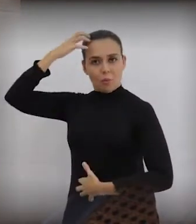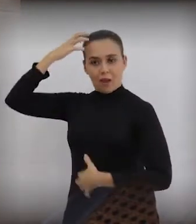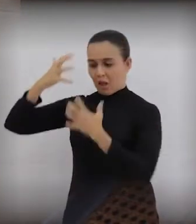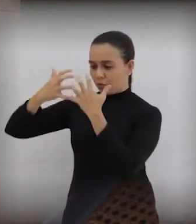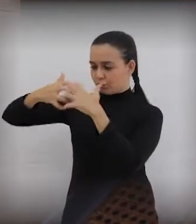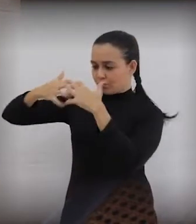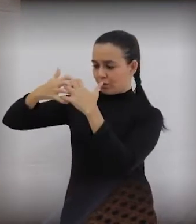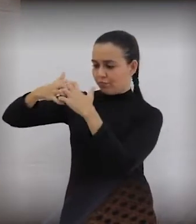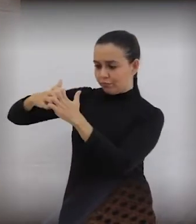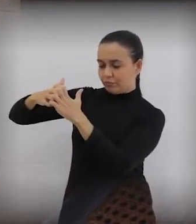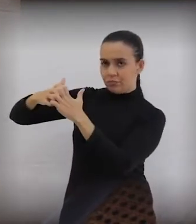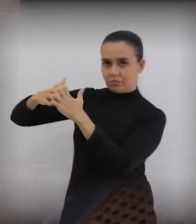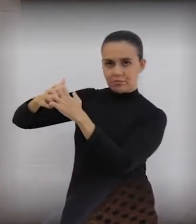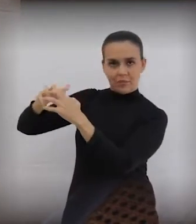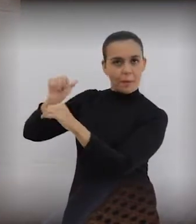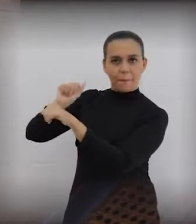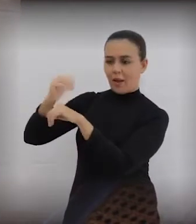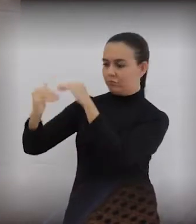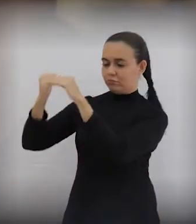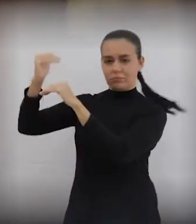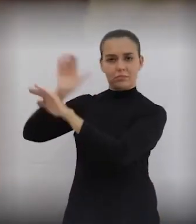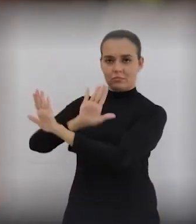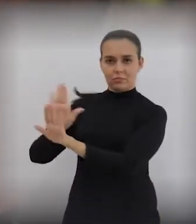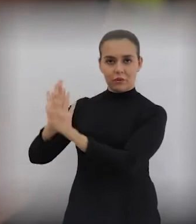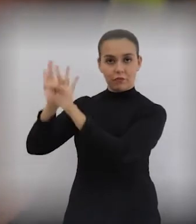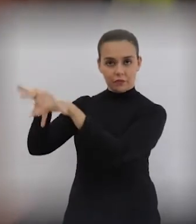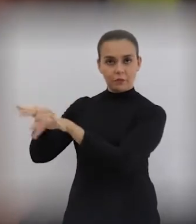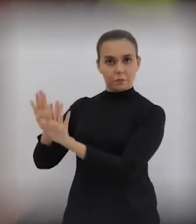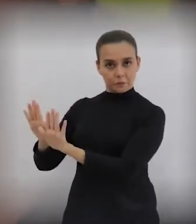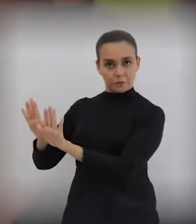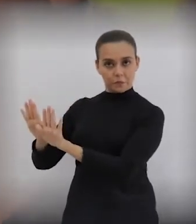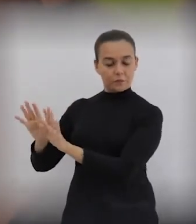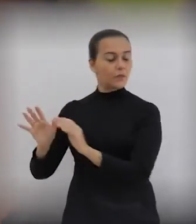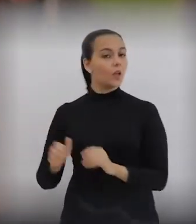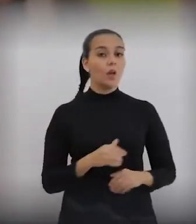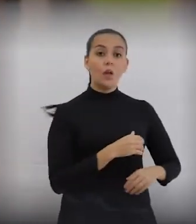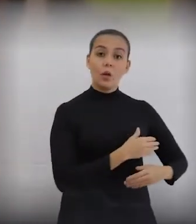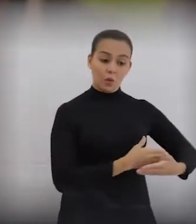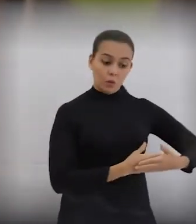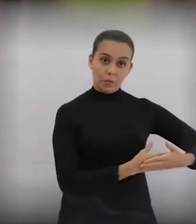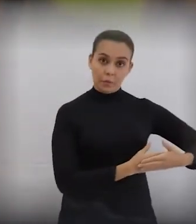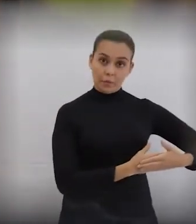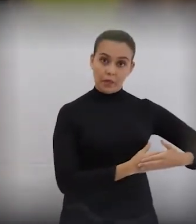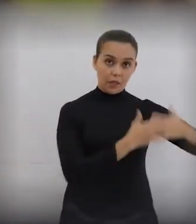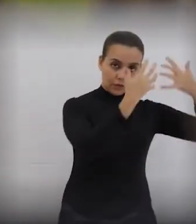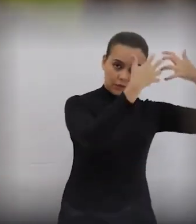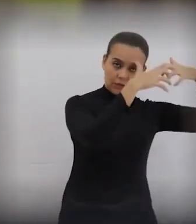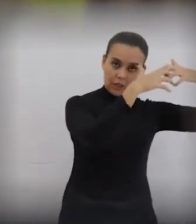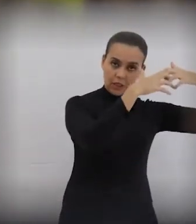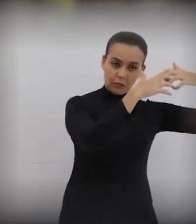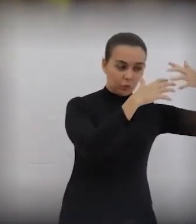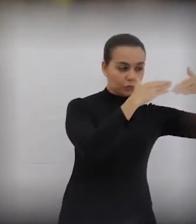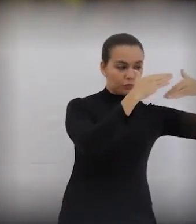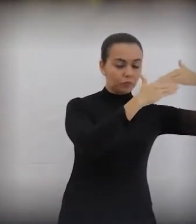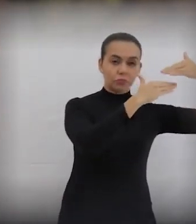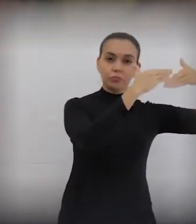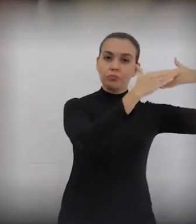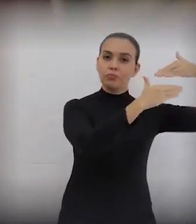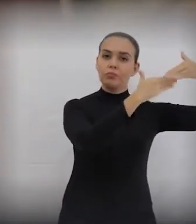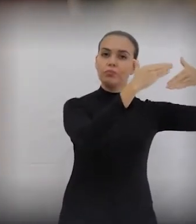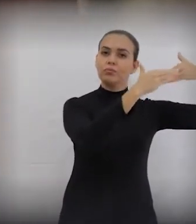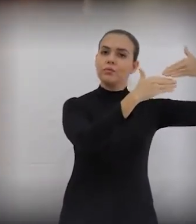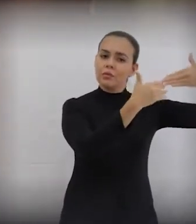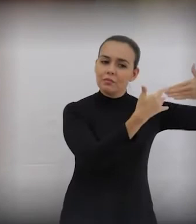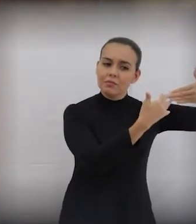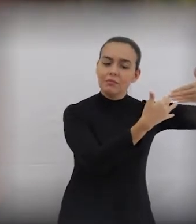certo momento, o cérebro dele fala, tá bom assim, e aí ele não cresce mais. O ser humano, o cérebro prolonga essa etapa